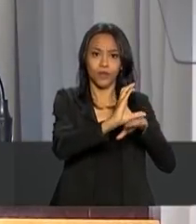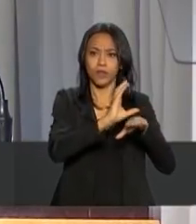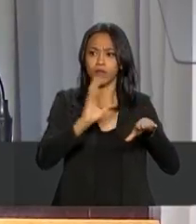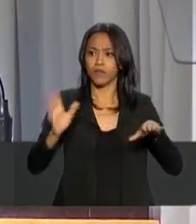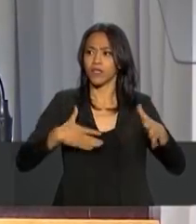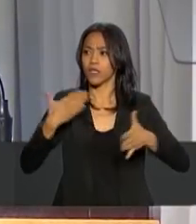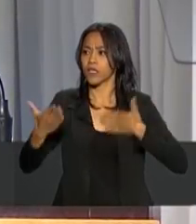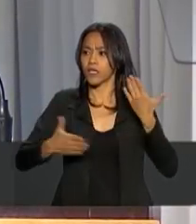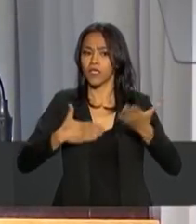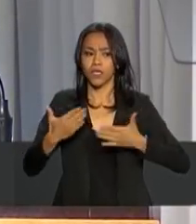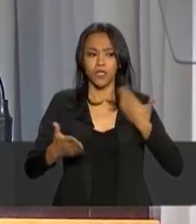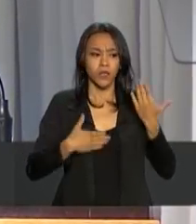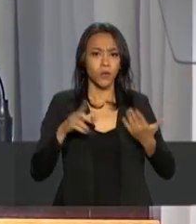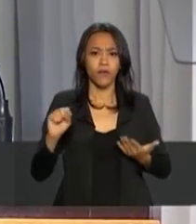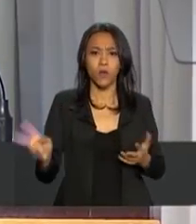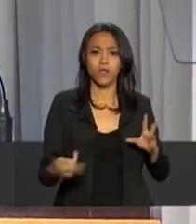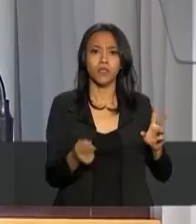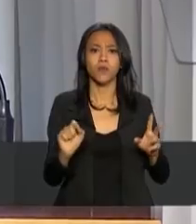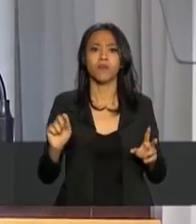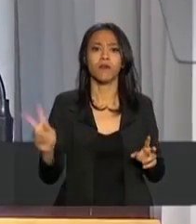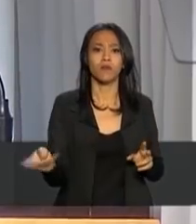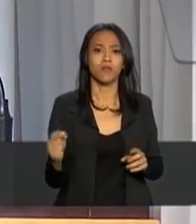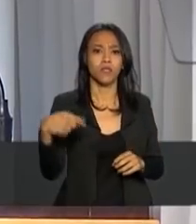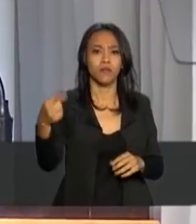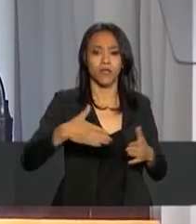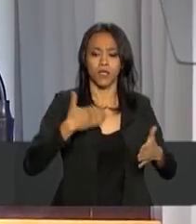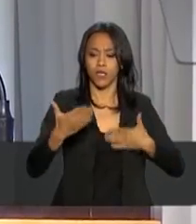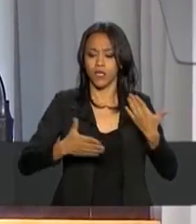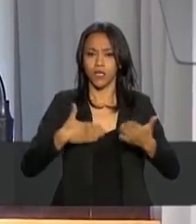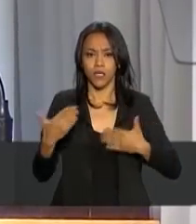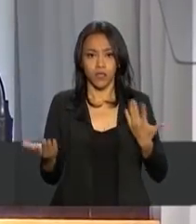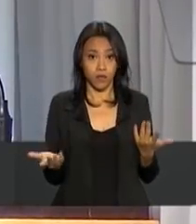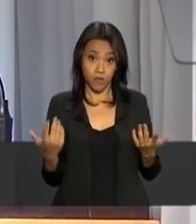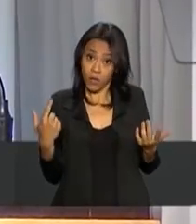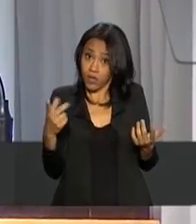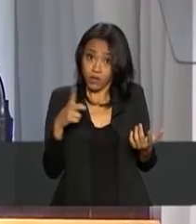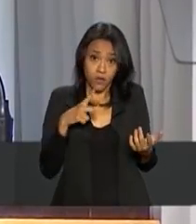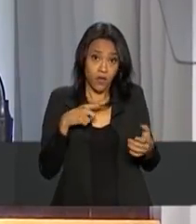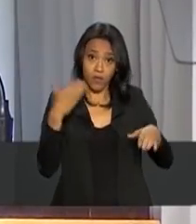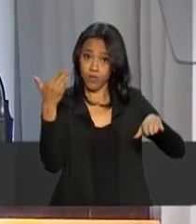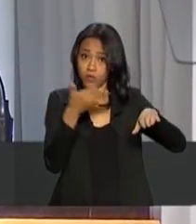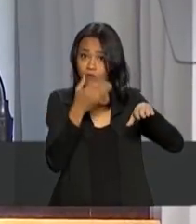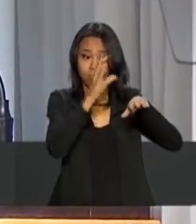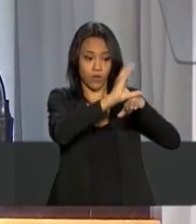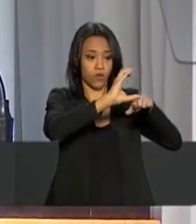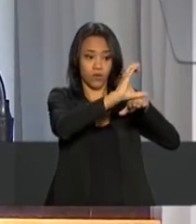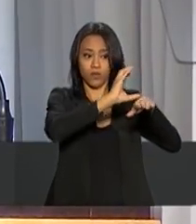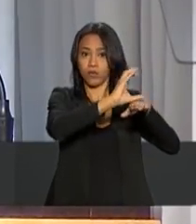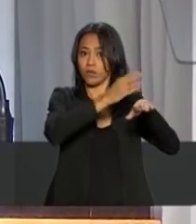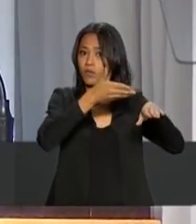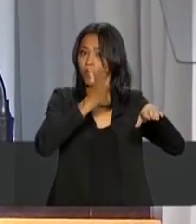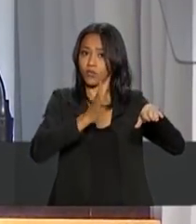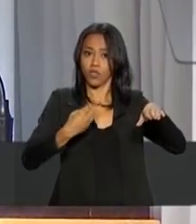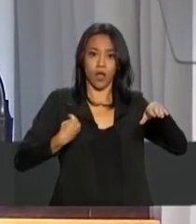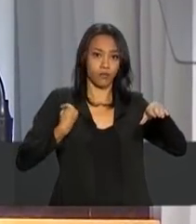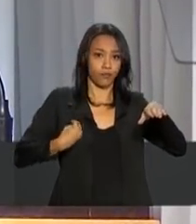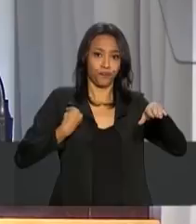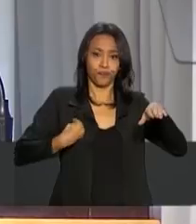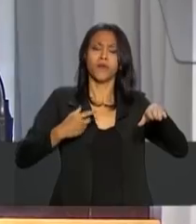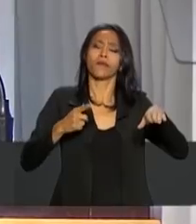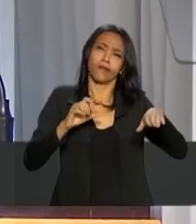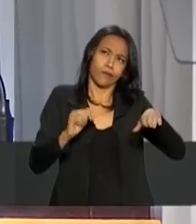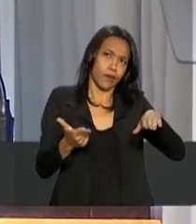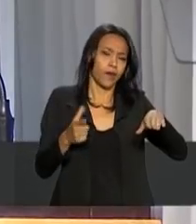acontecer? O que é que vem aí? Né? Quando, na verdade, nós temos uma Constituição que, de qualquer maneira, emendada ou não